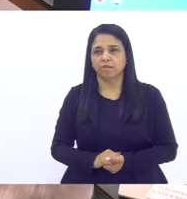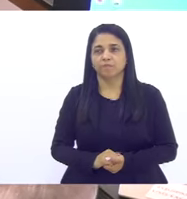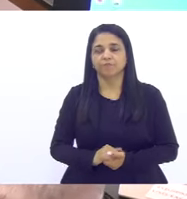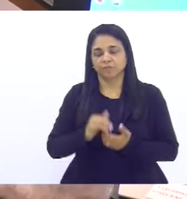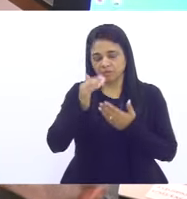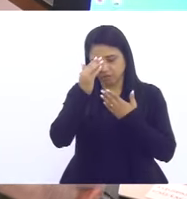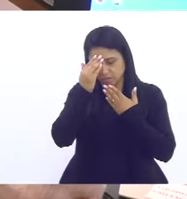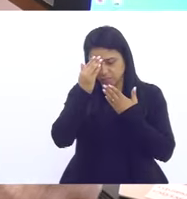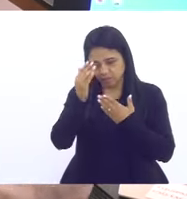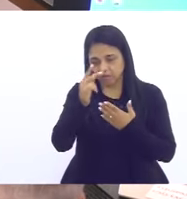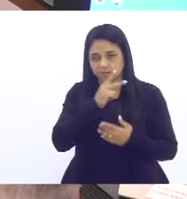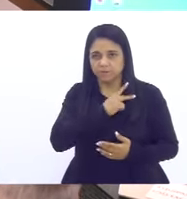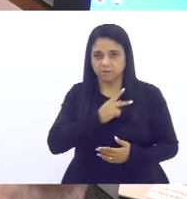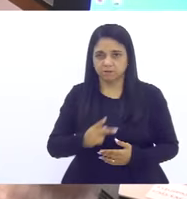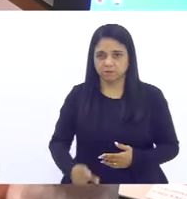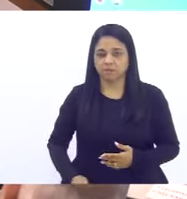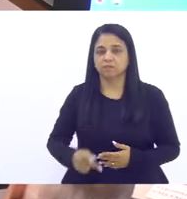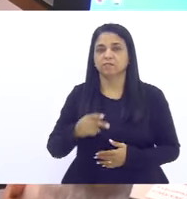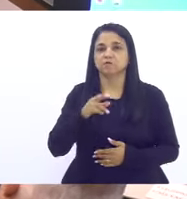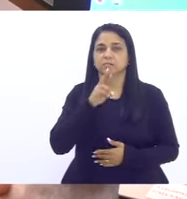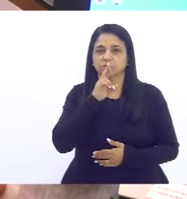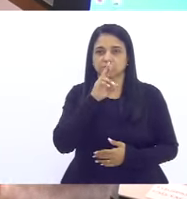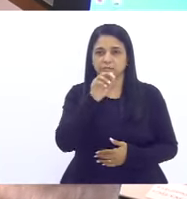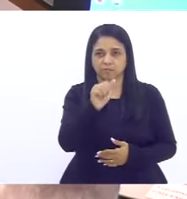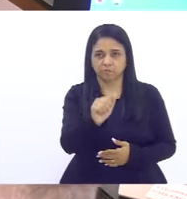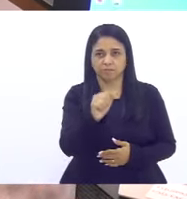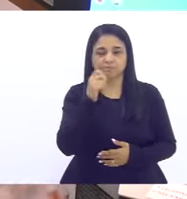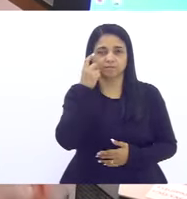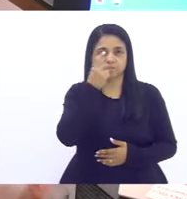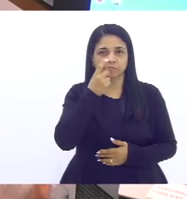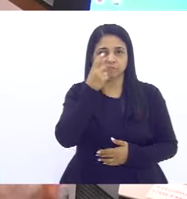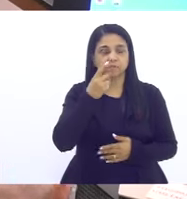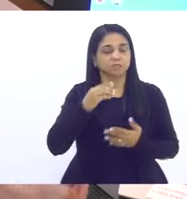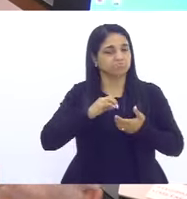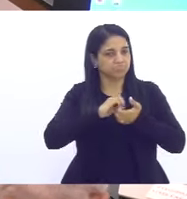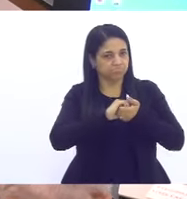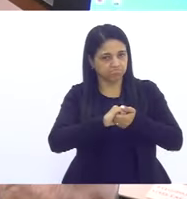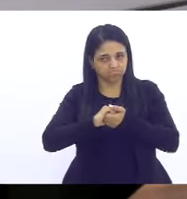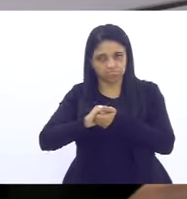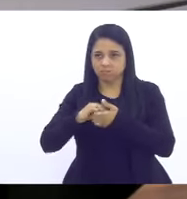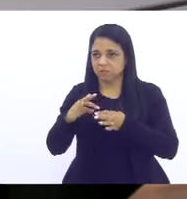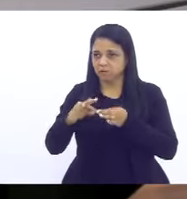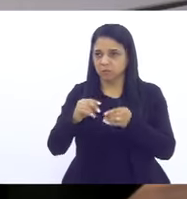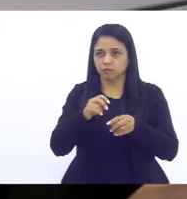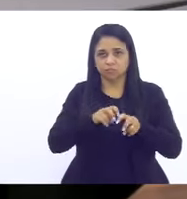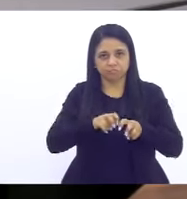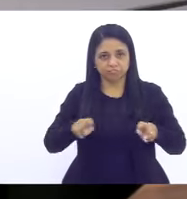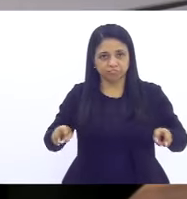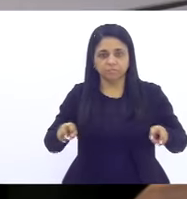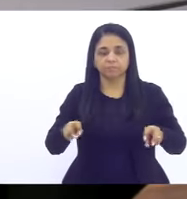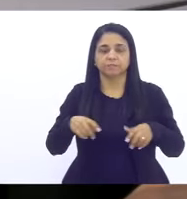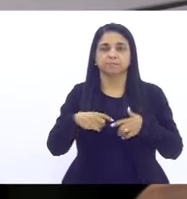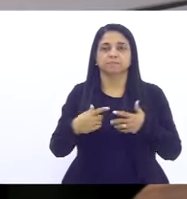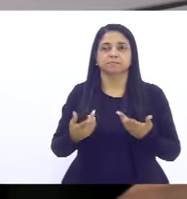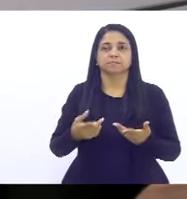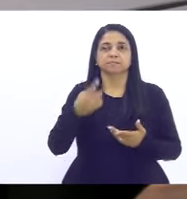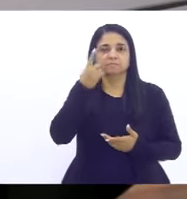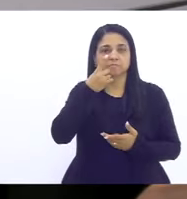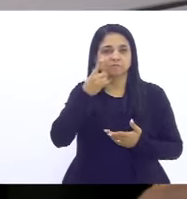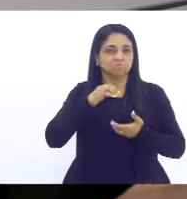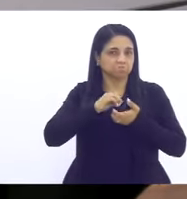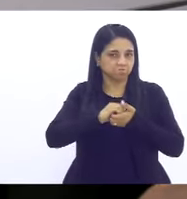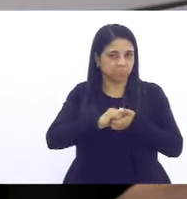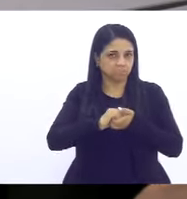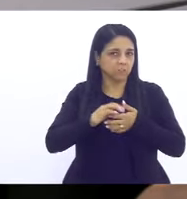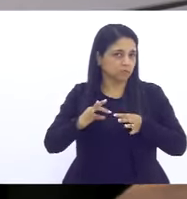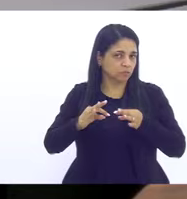Obrigado, senhor presidente, deputado Rodrigo, no qual eu cumprimento todos os deputados da mesa, cumprimentando a todos os presentes aqui. Vou fazer um